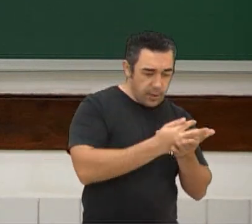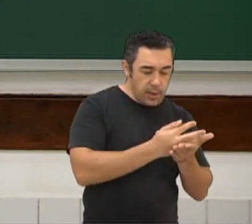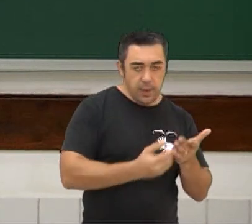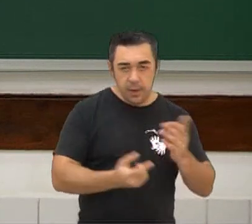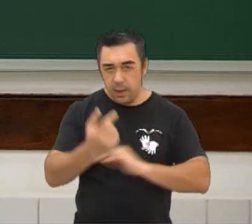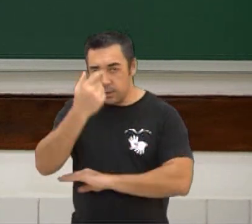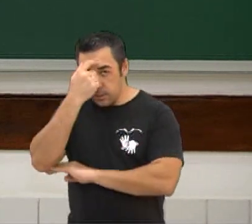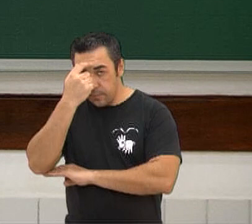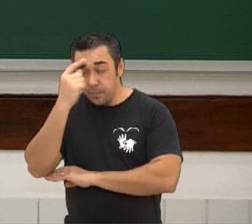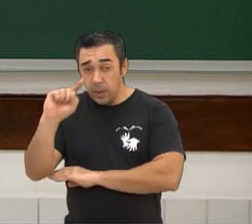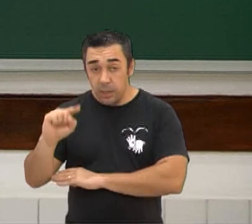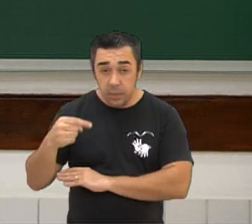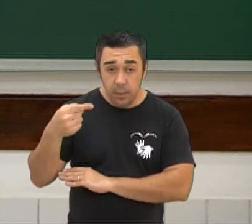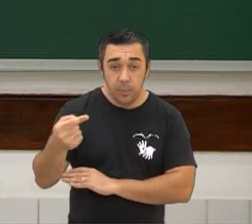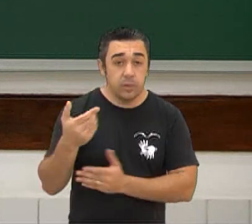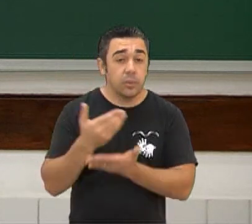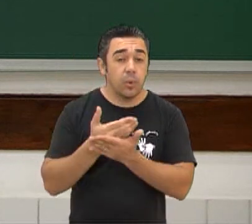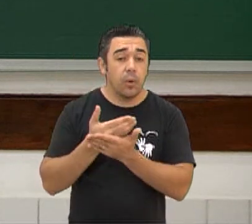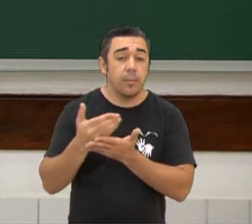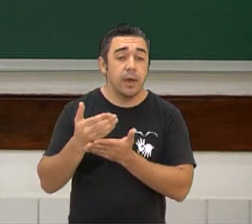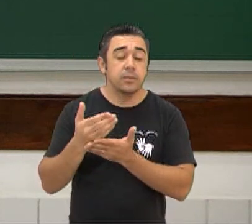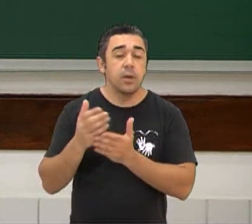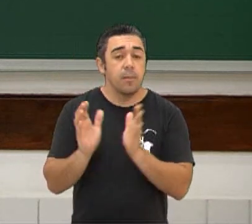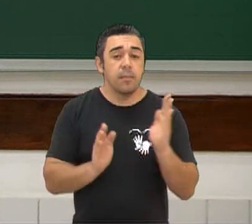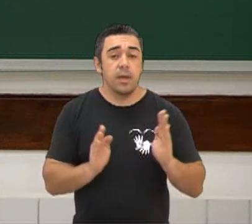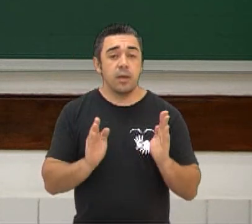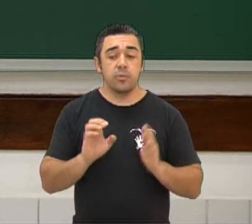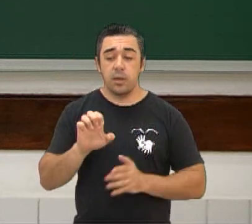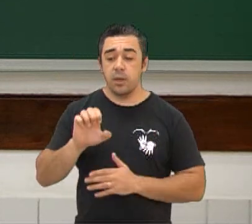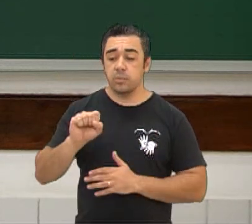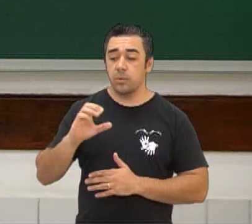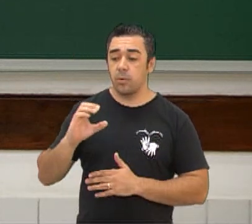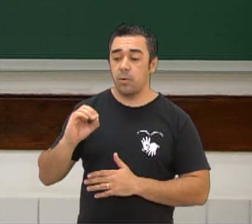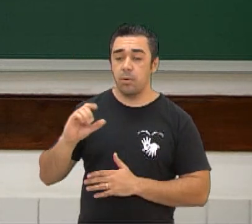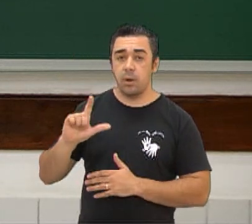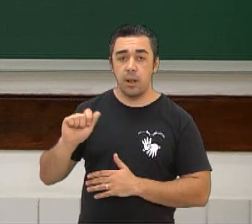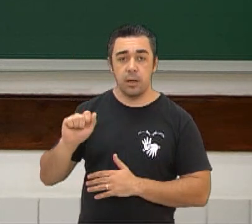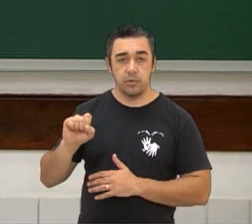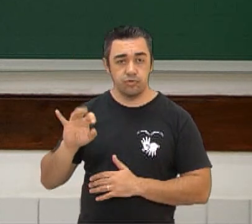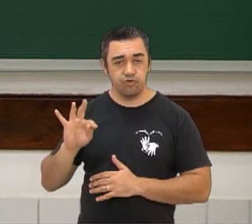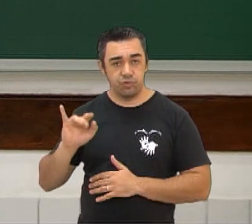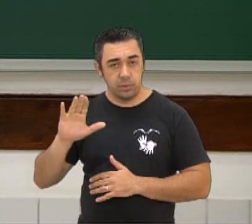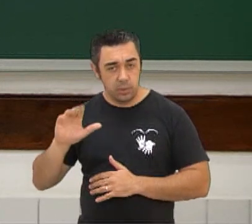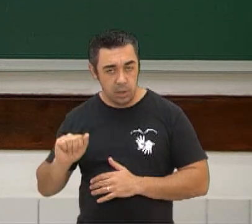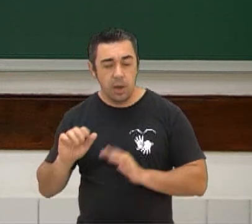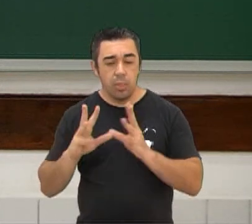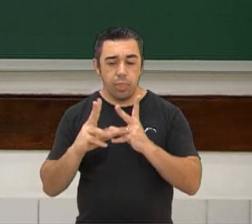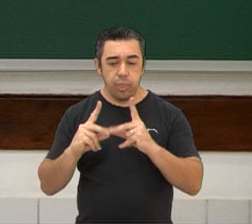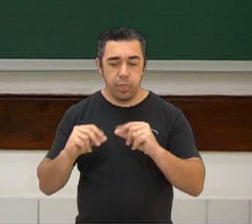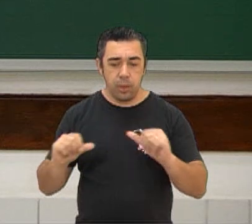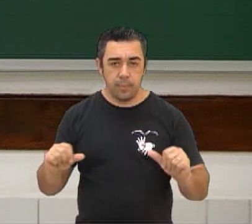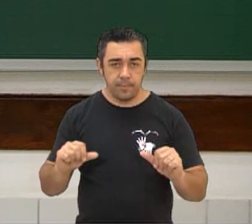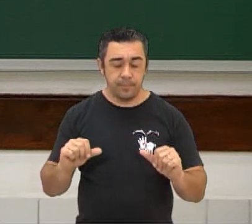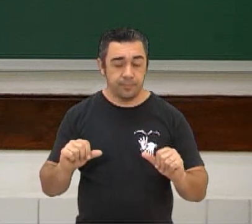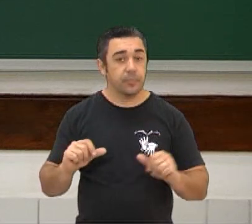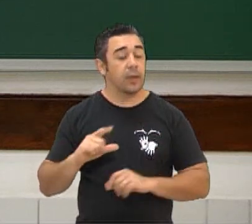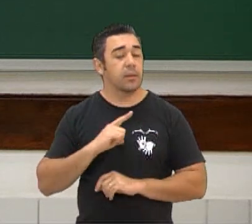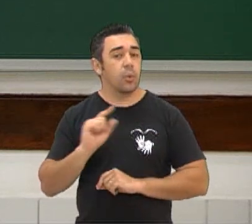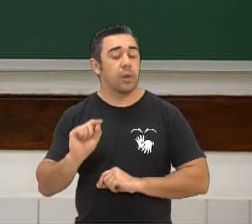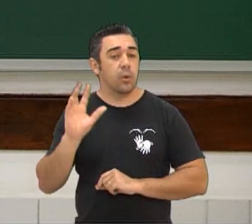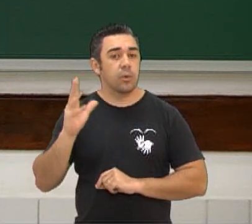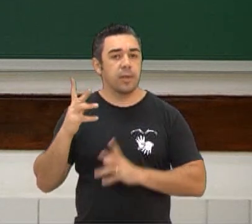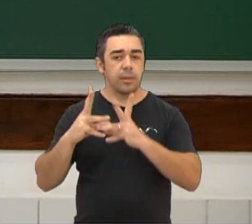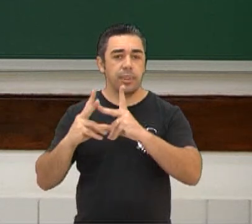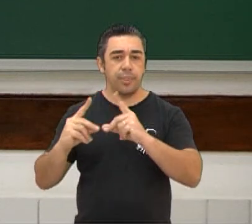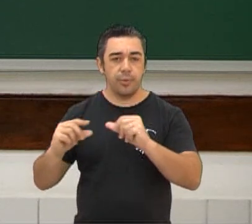uma decadência dessa escolástica. E um dos pontos que vamos destacar para essa decadência